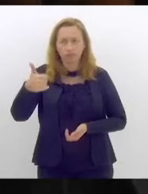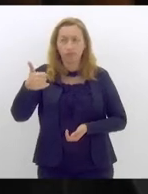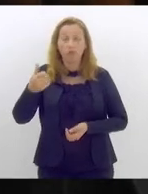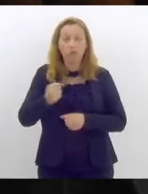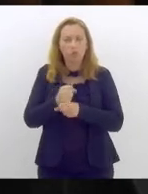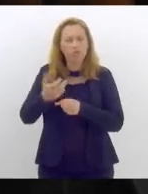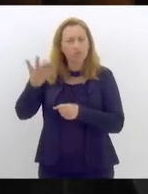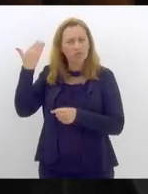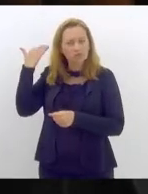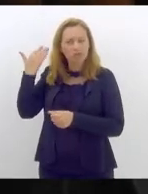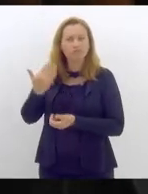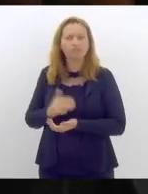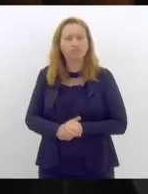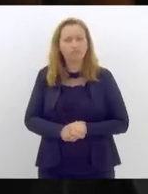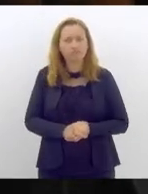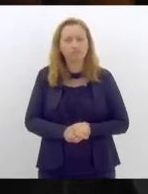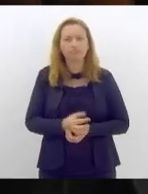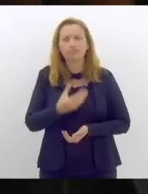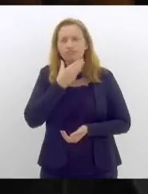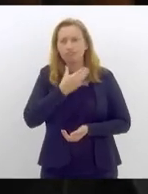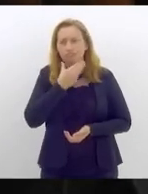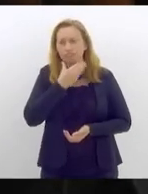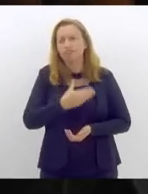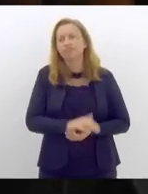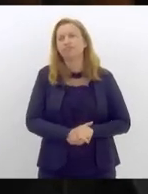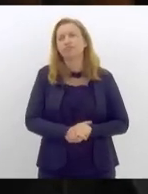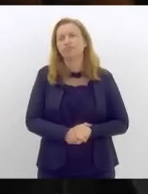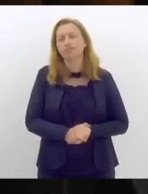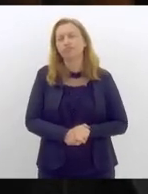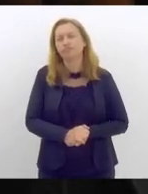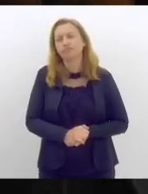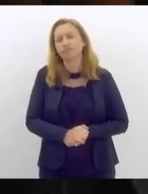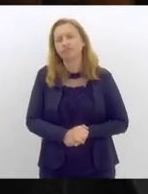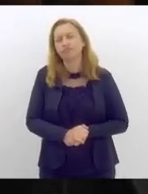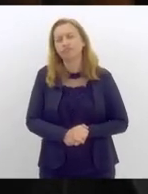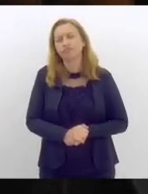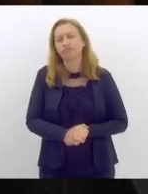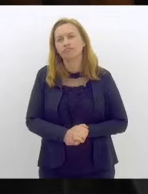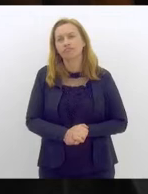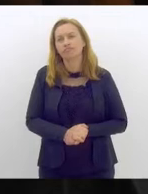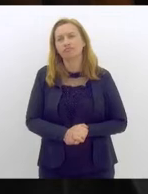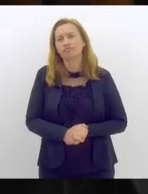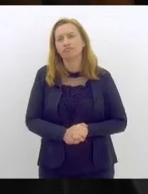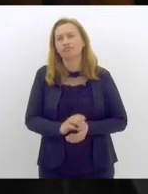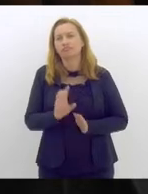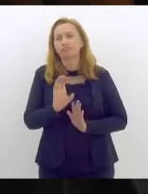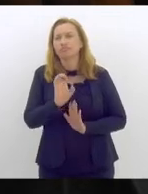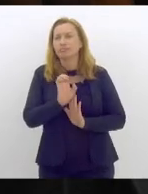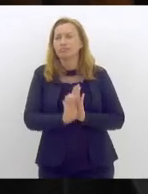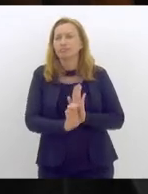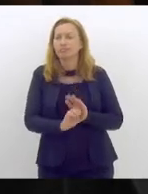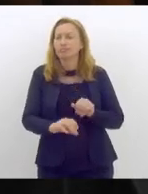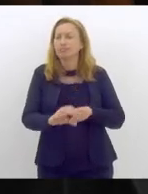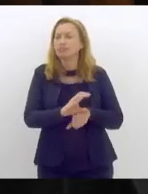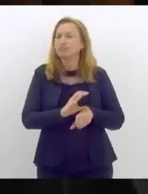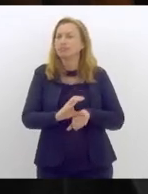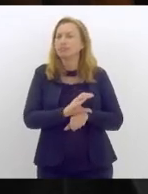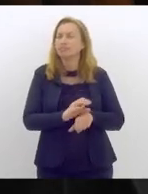passado em dezembro foi emitida a emenda constitucional